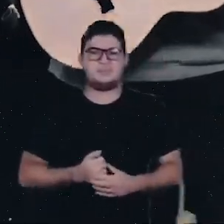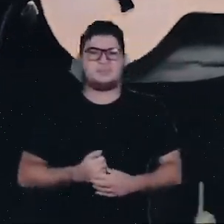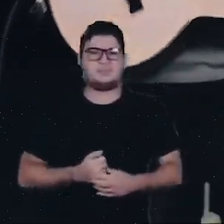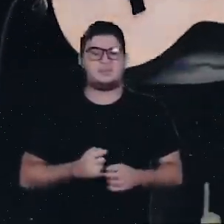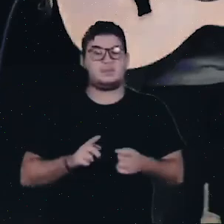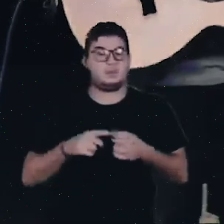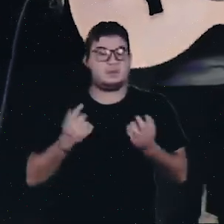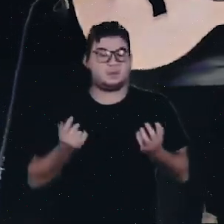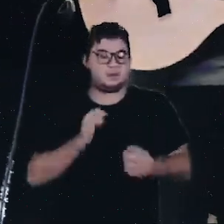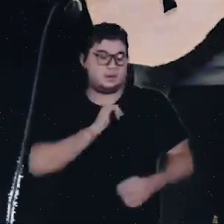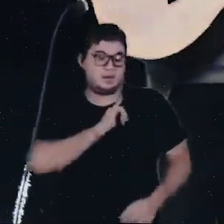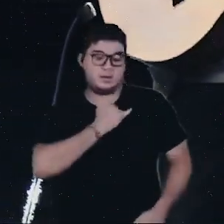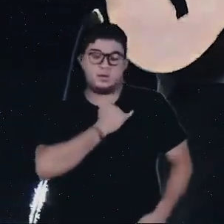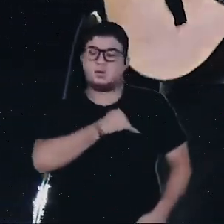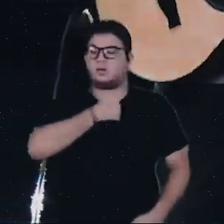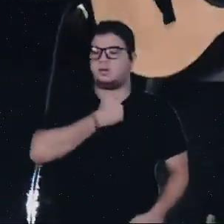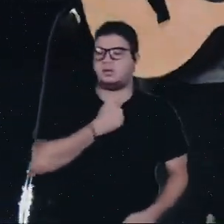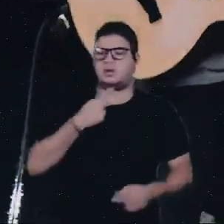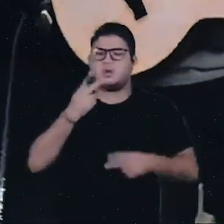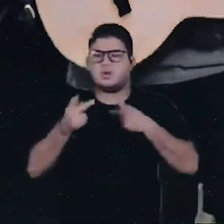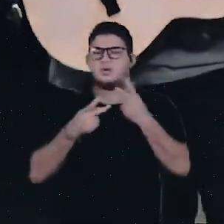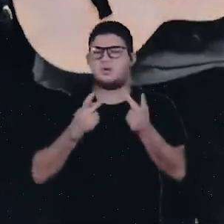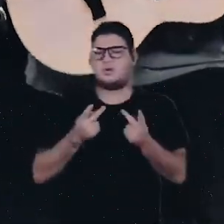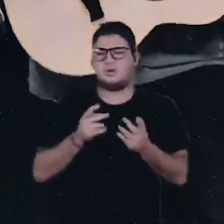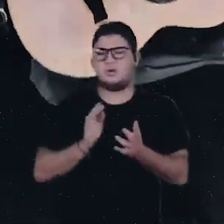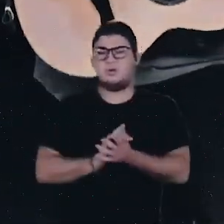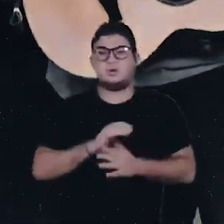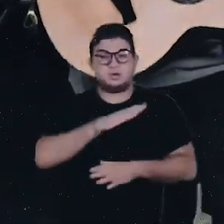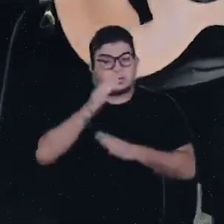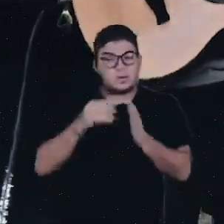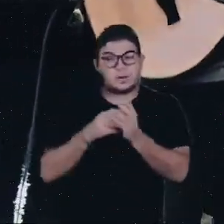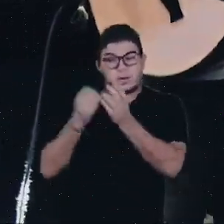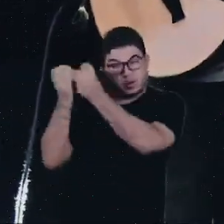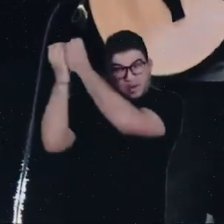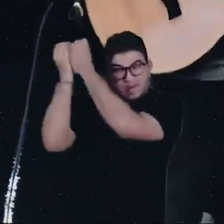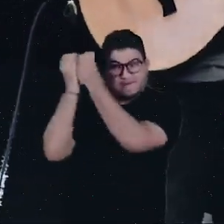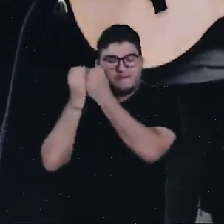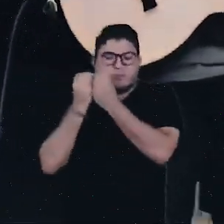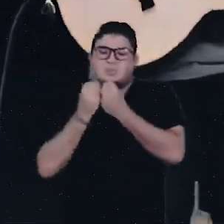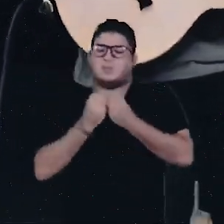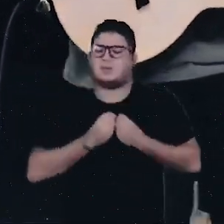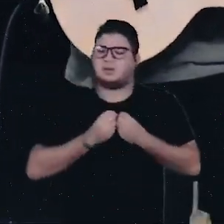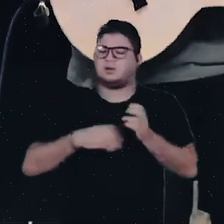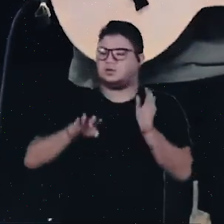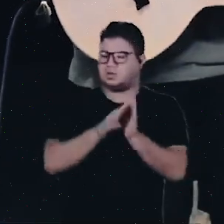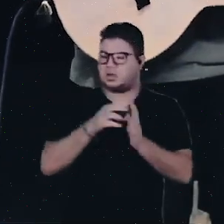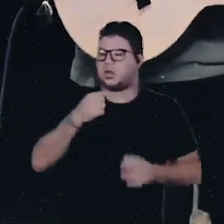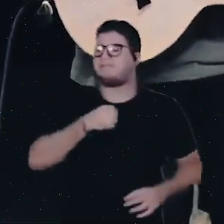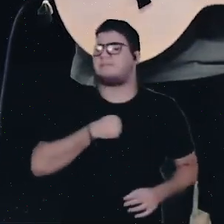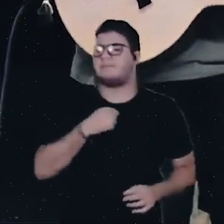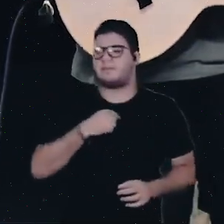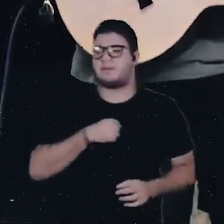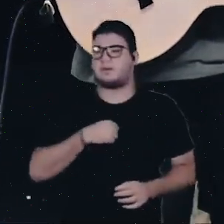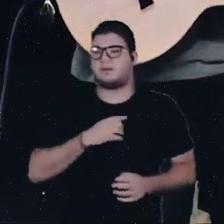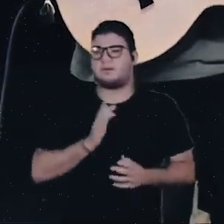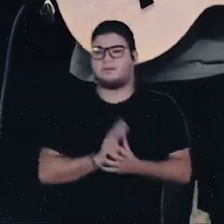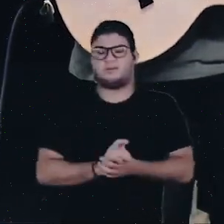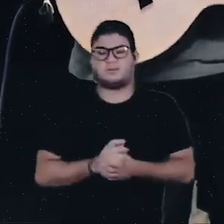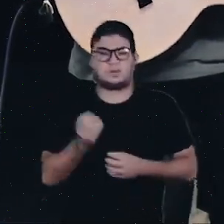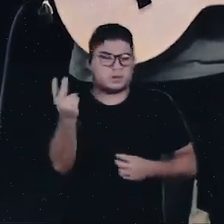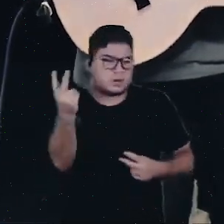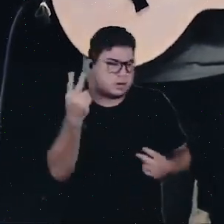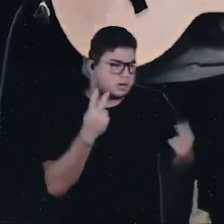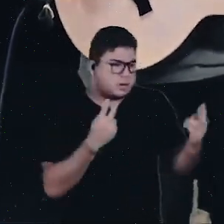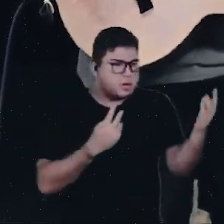Por isso que João 6,37 diz: todo que o Pai me der virá a mim, e que em quem vier a